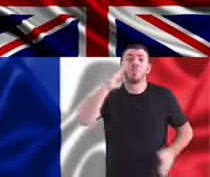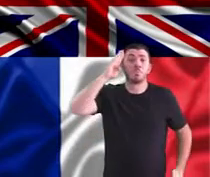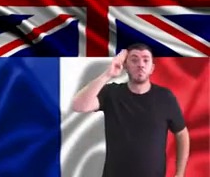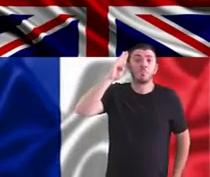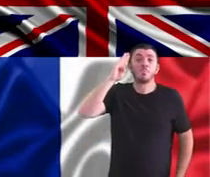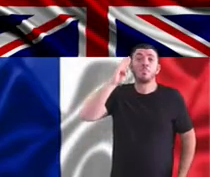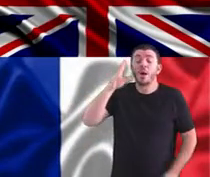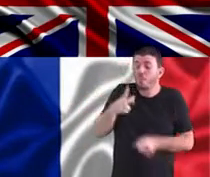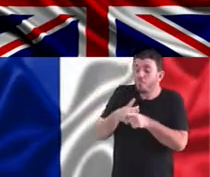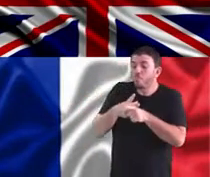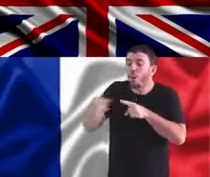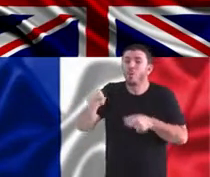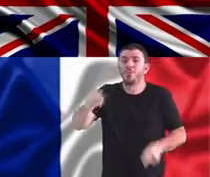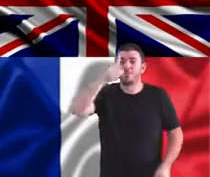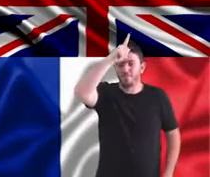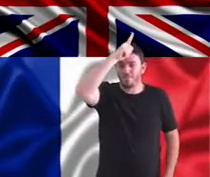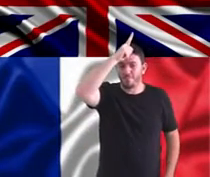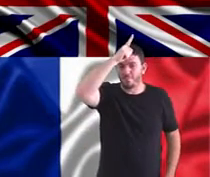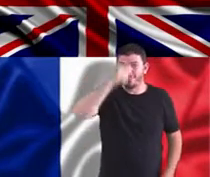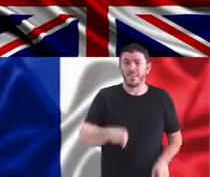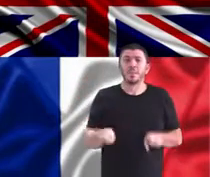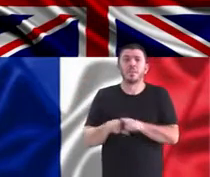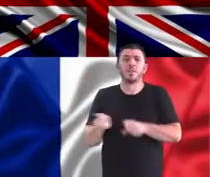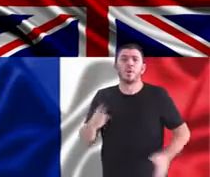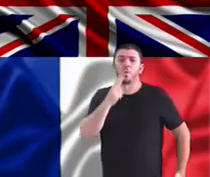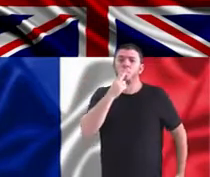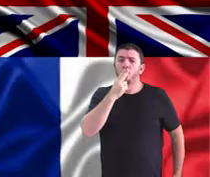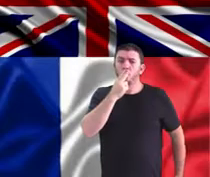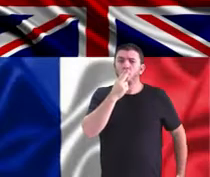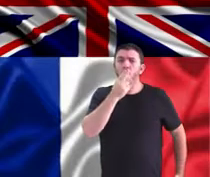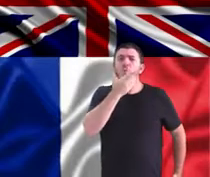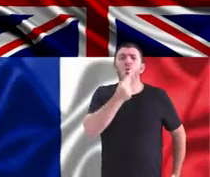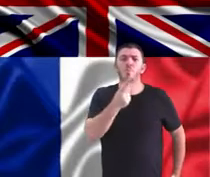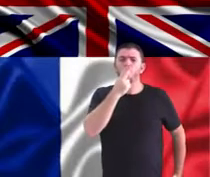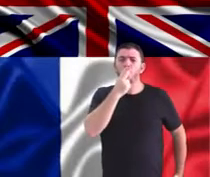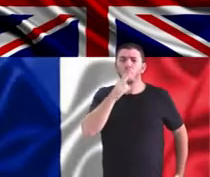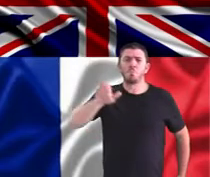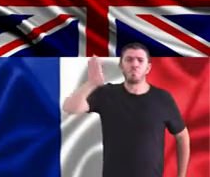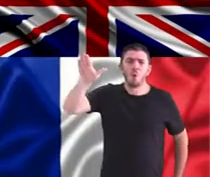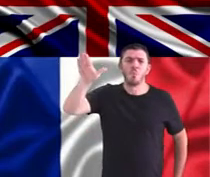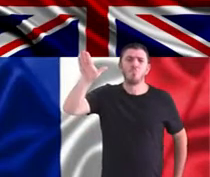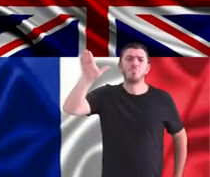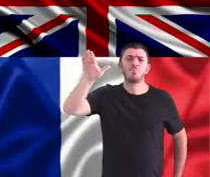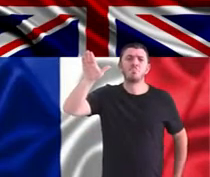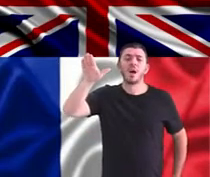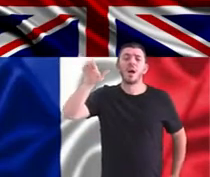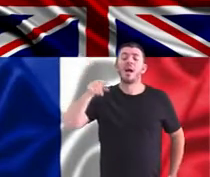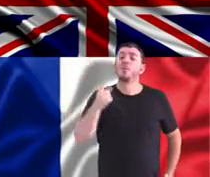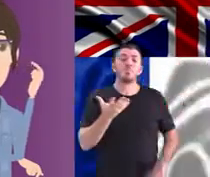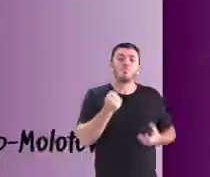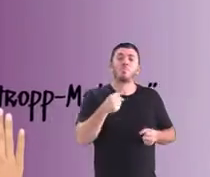e o anticomunismo de Hitler era conveniente para os países capitalistas.